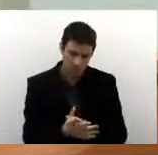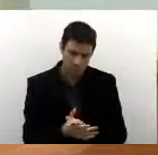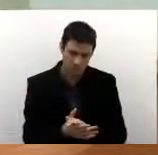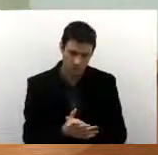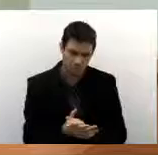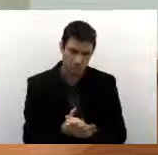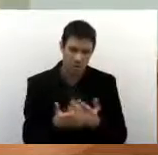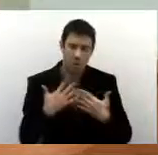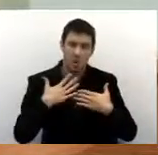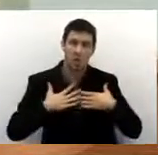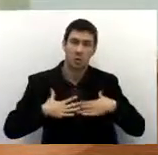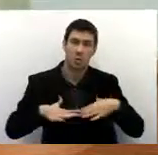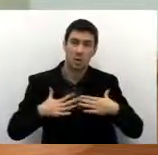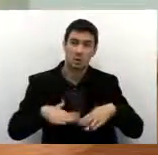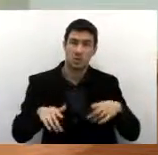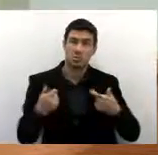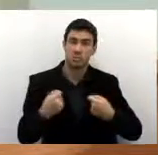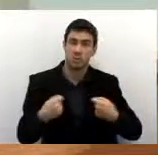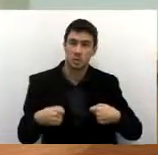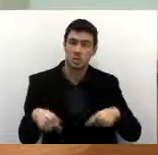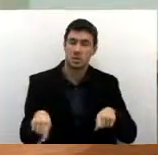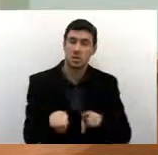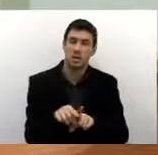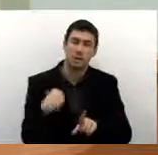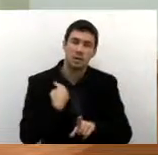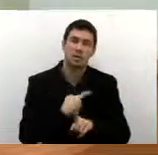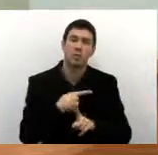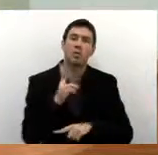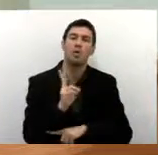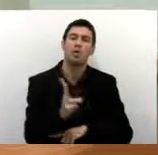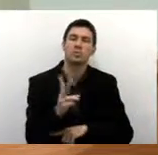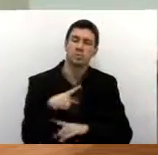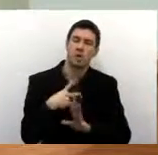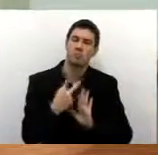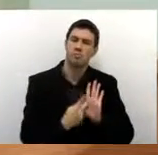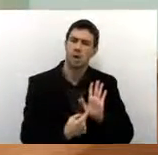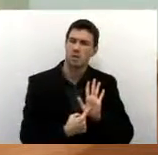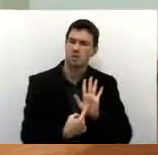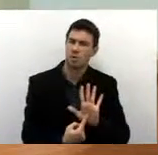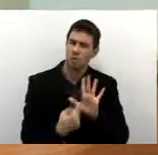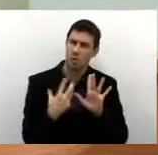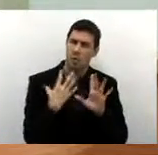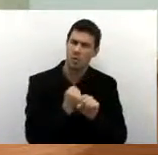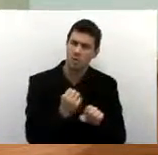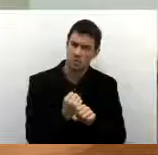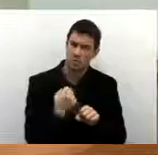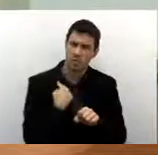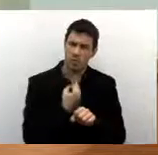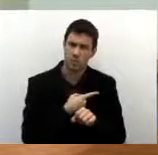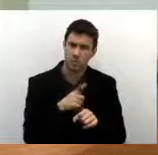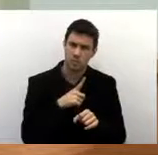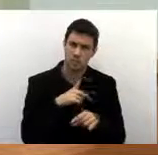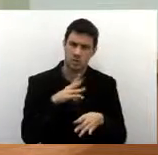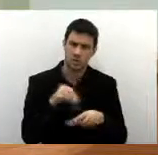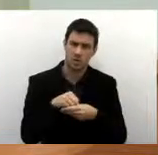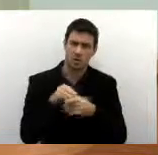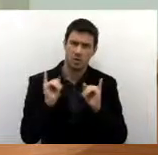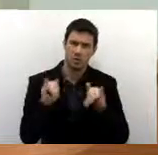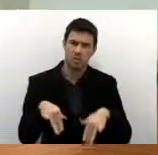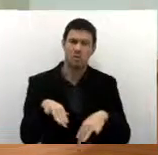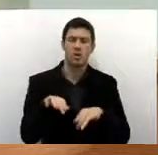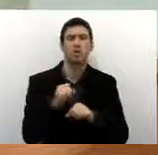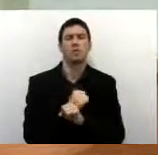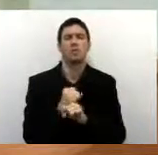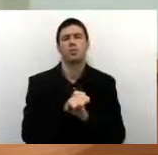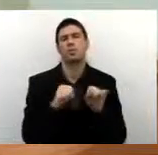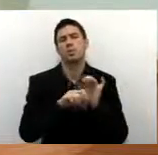com a calma necessária para a gente dar o parecer nesse orçamento e tenhamos aí um final de ano legislativo onde